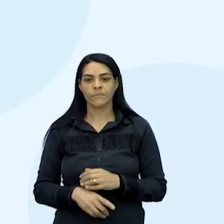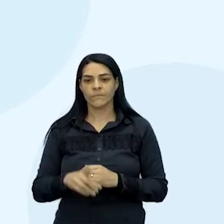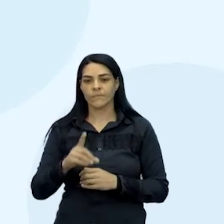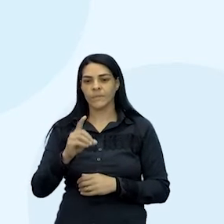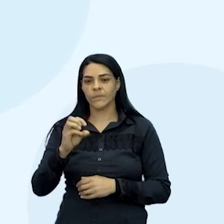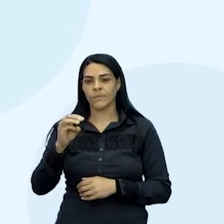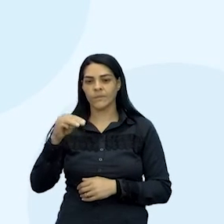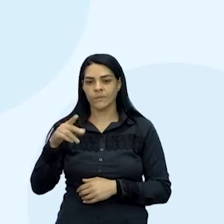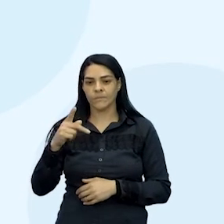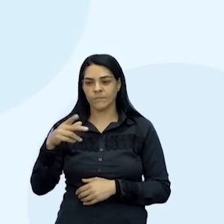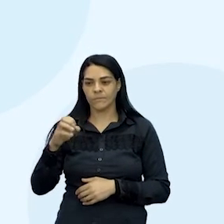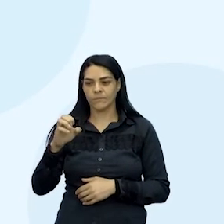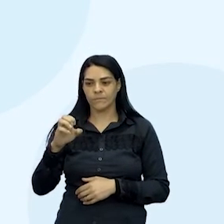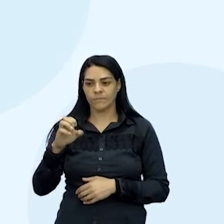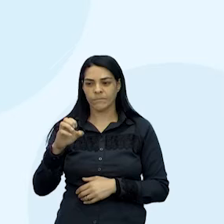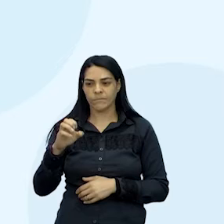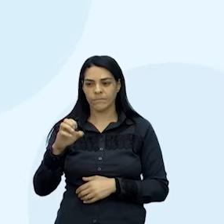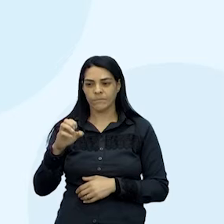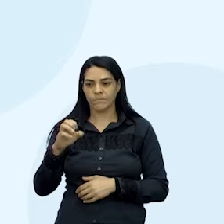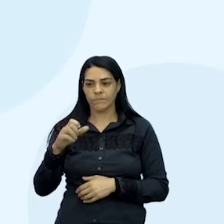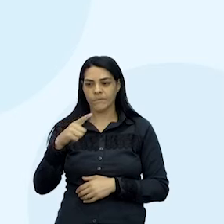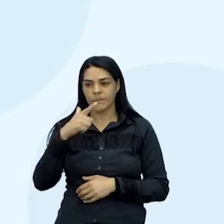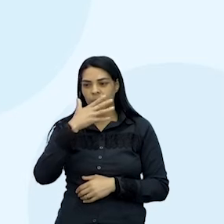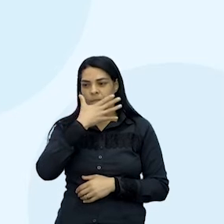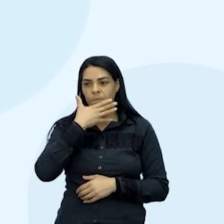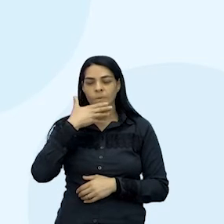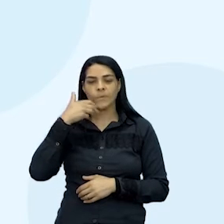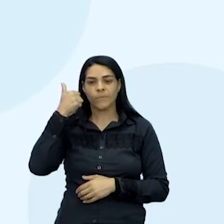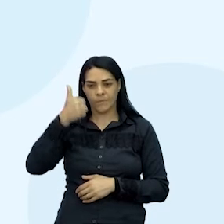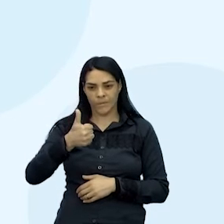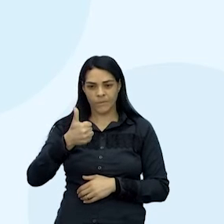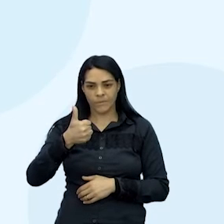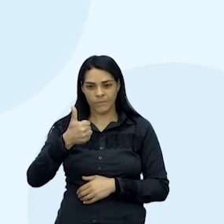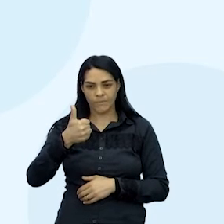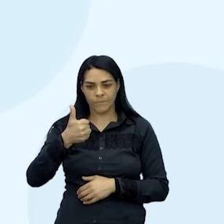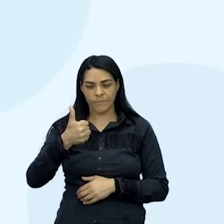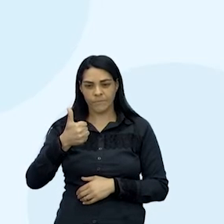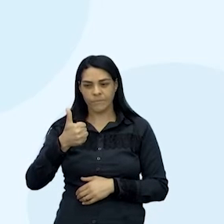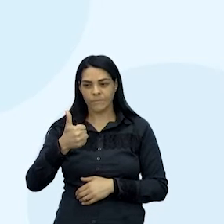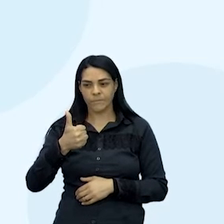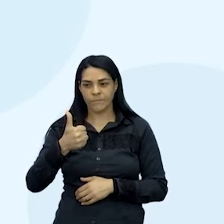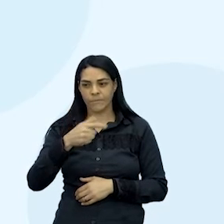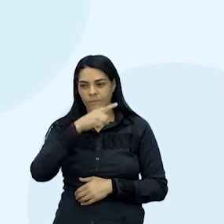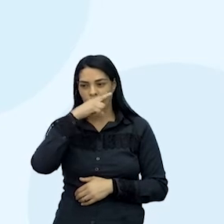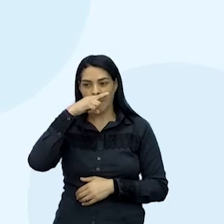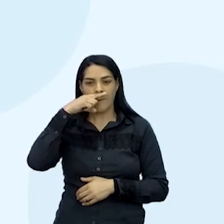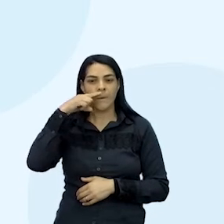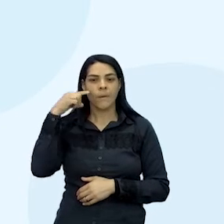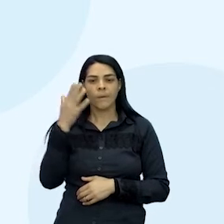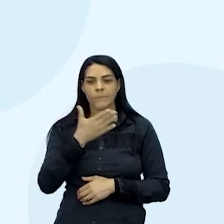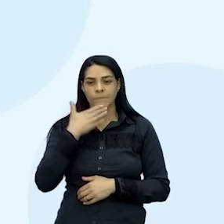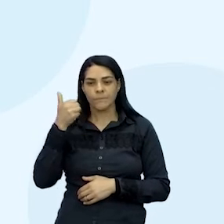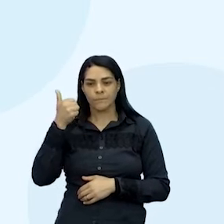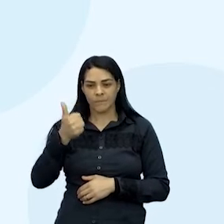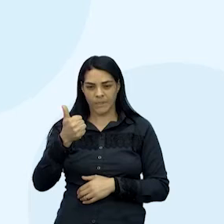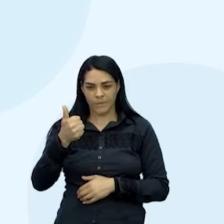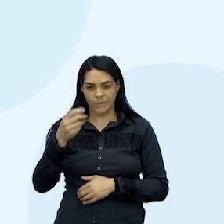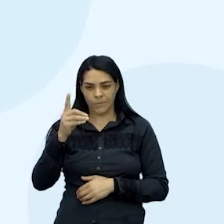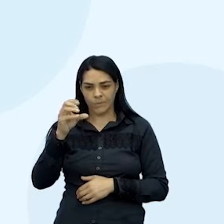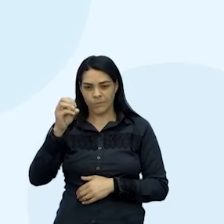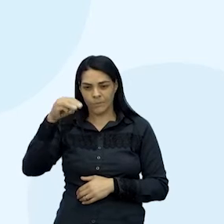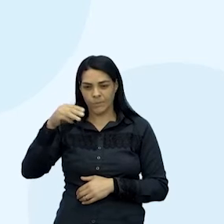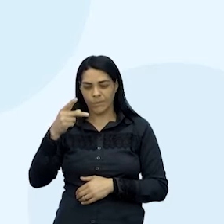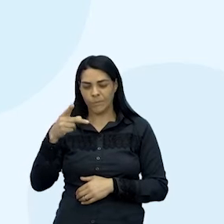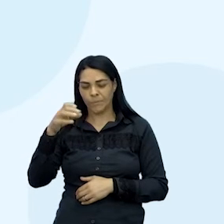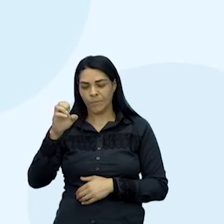era um imperador. E depois ele volta para Portugal e deixa o filho dele no lugar. Só que o filho dele era muito pequeno,